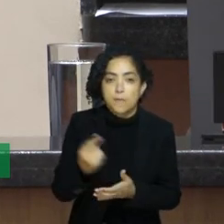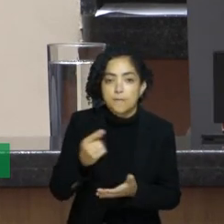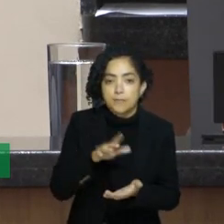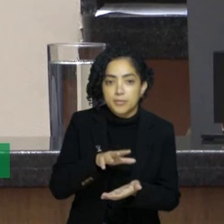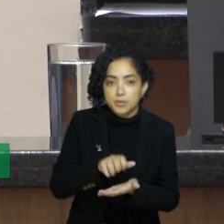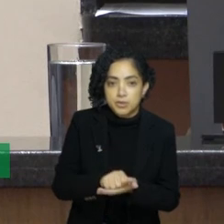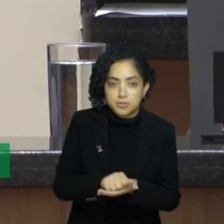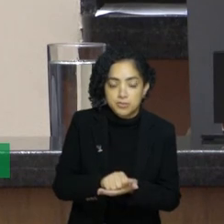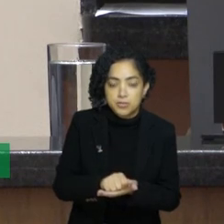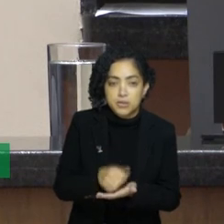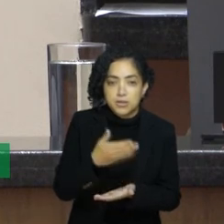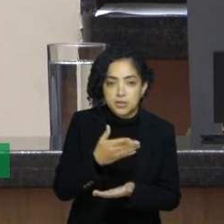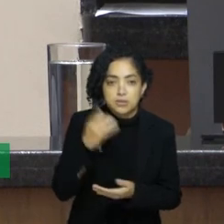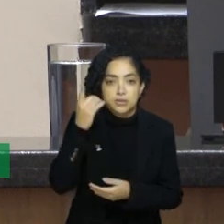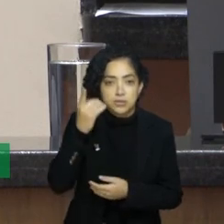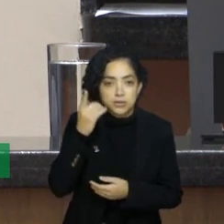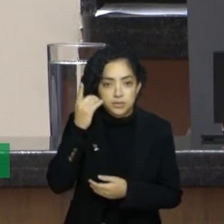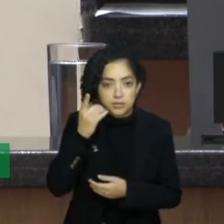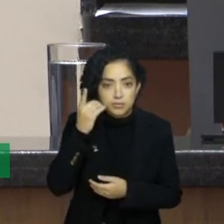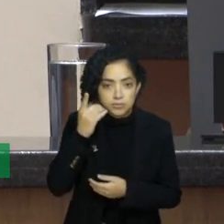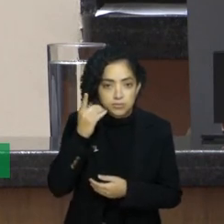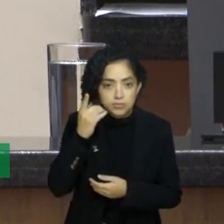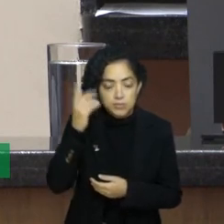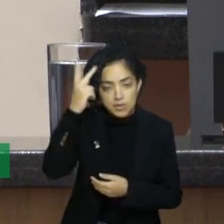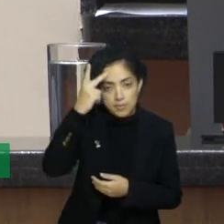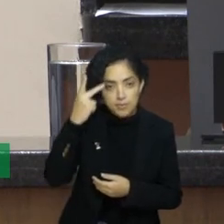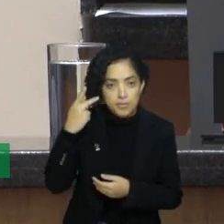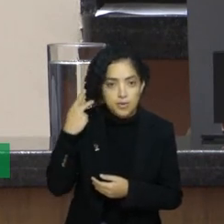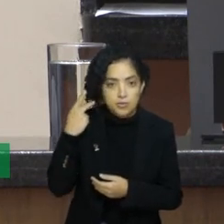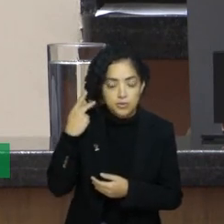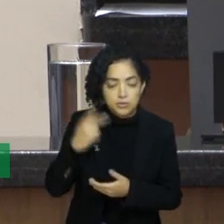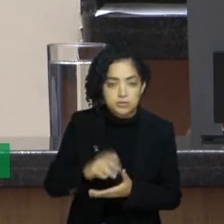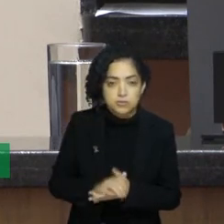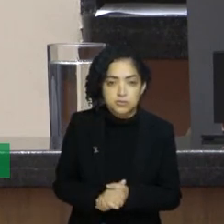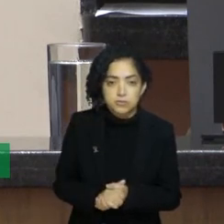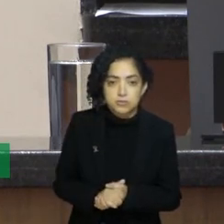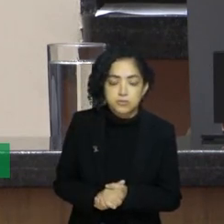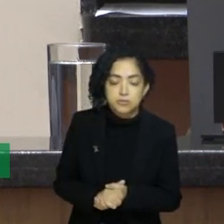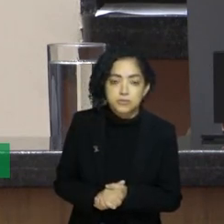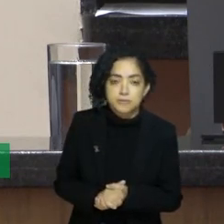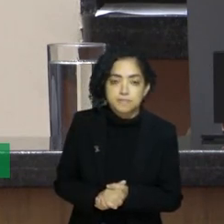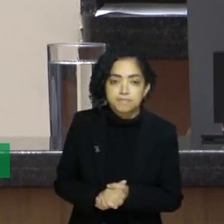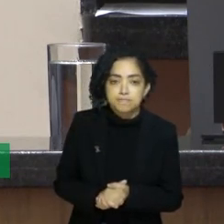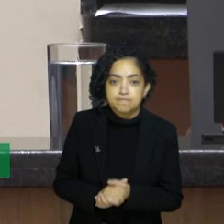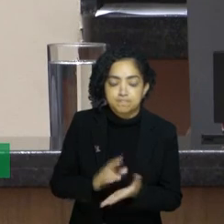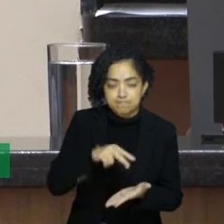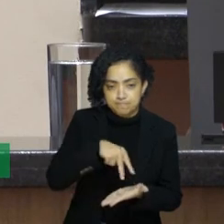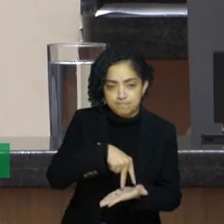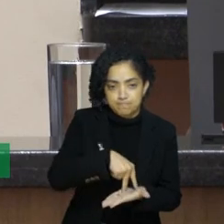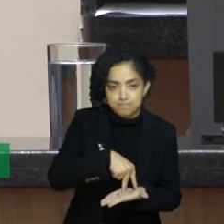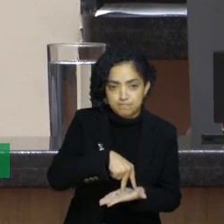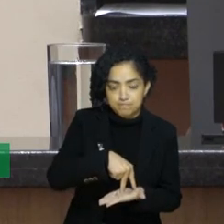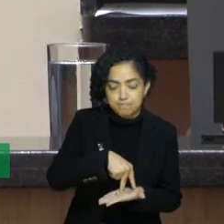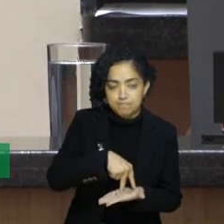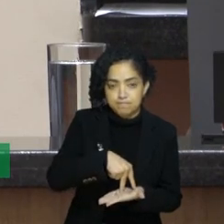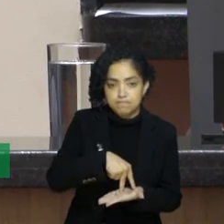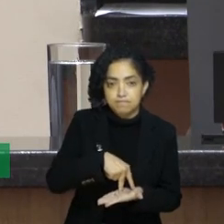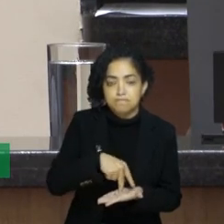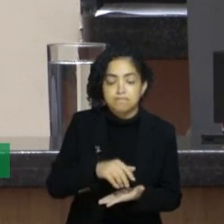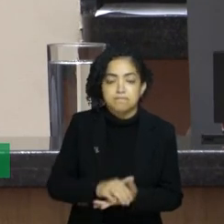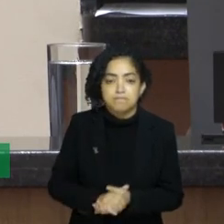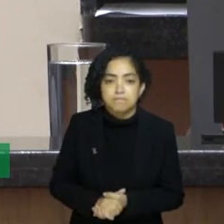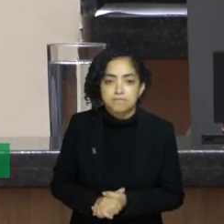inscrita, deputada Paulinha. Vossa Excelência, que fará uso da palavra em breves